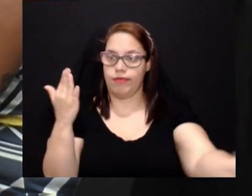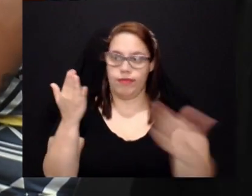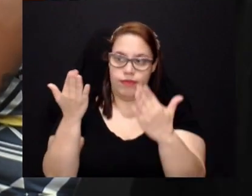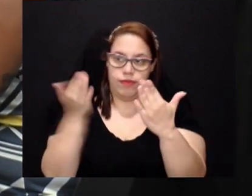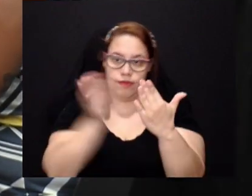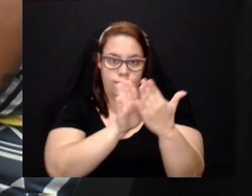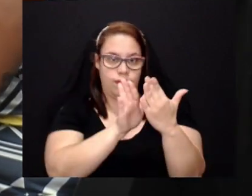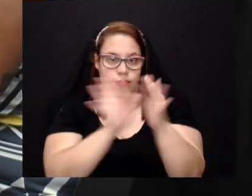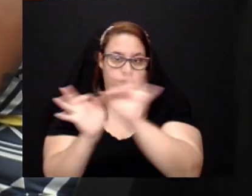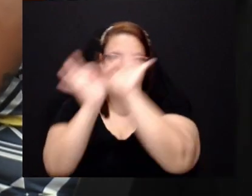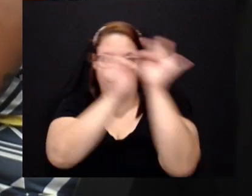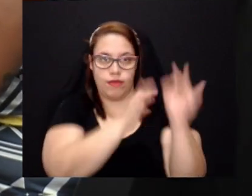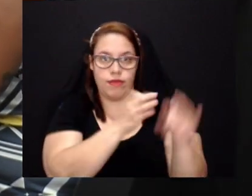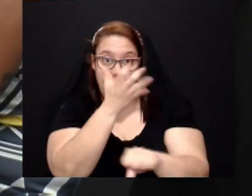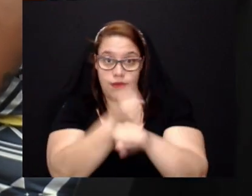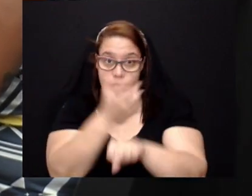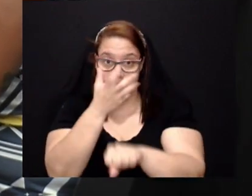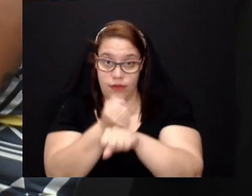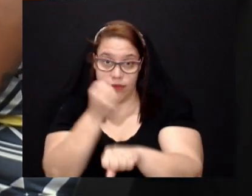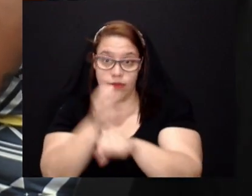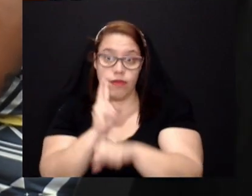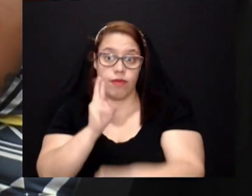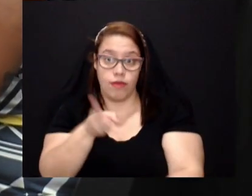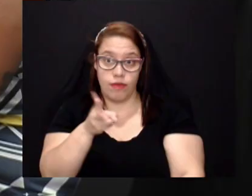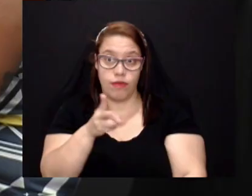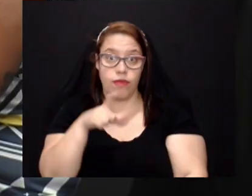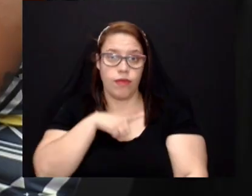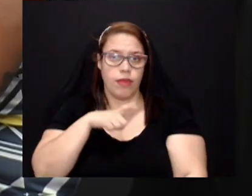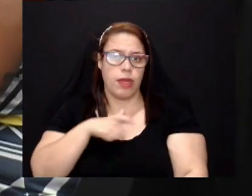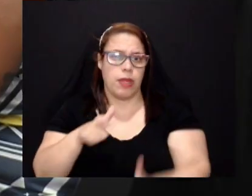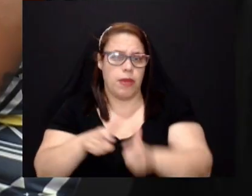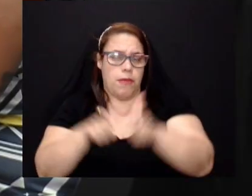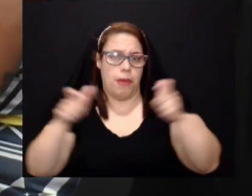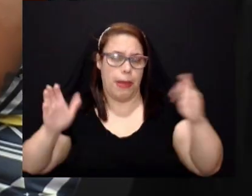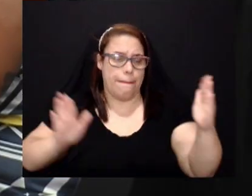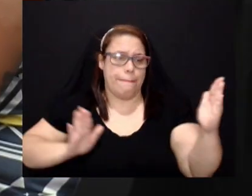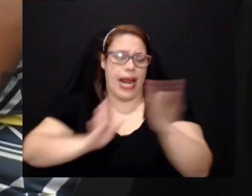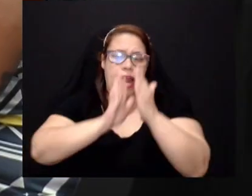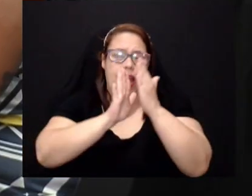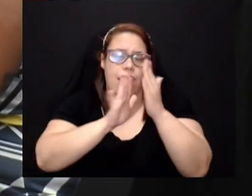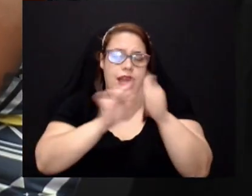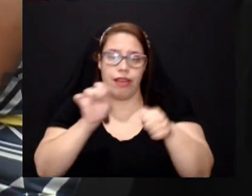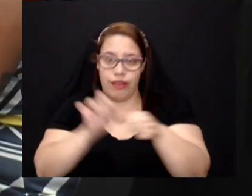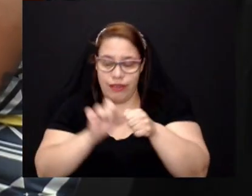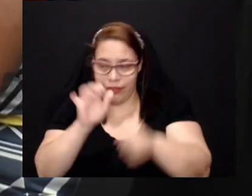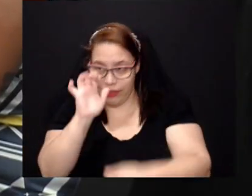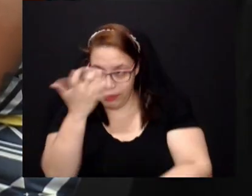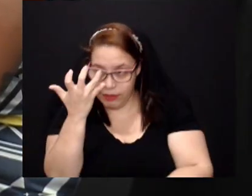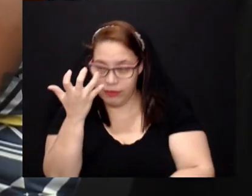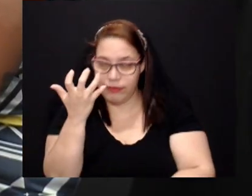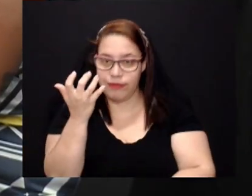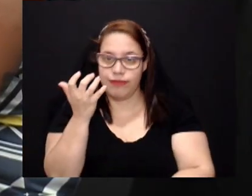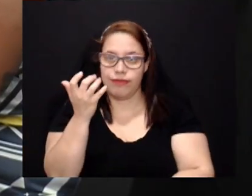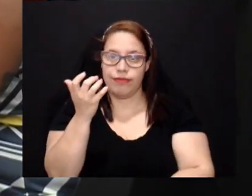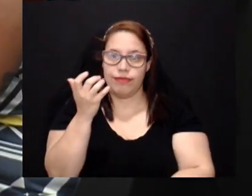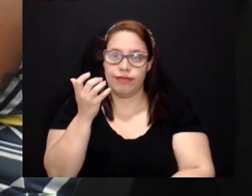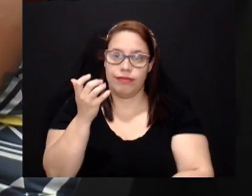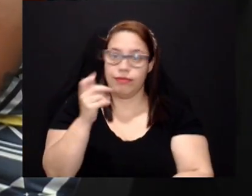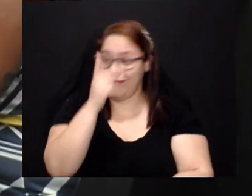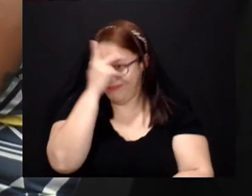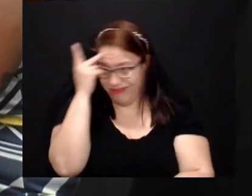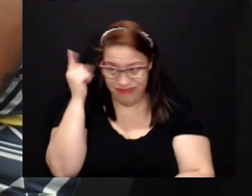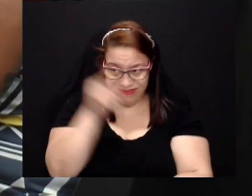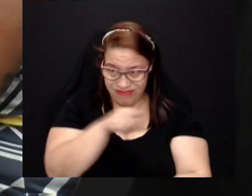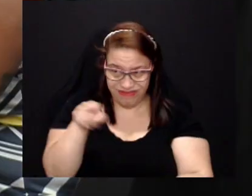outros episódios, eu sempre cito, tem uma galera aqui na frente fazendo isso acontecer. Sem essas pessoas, a coisa aqui